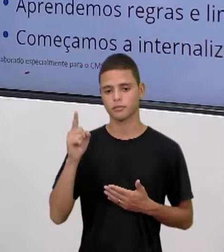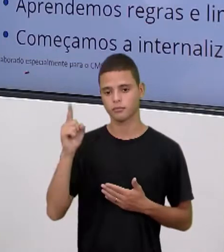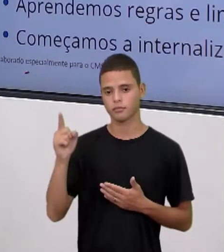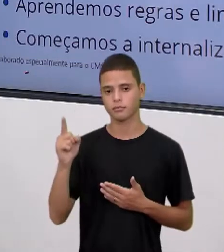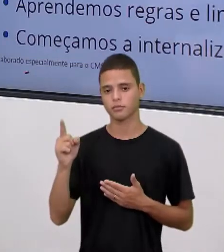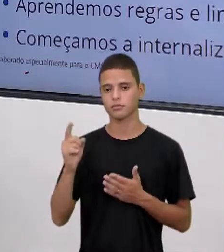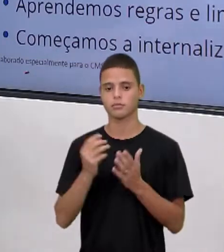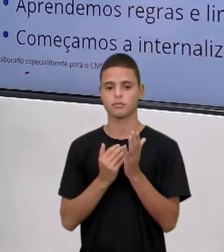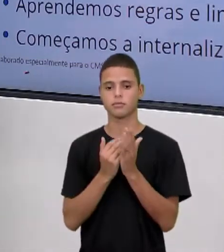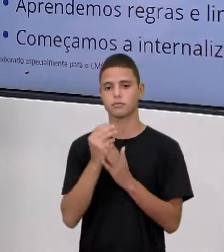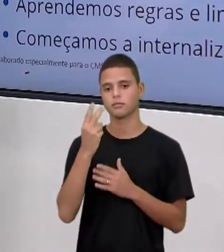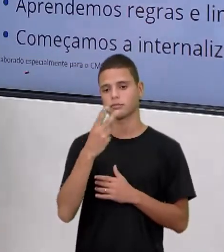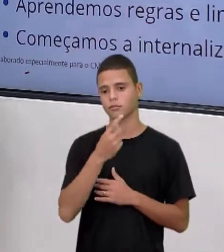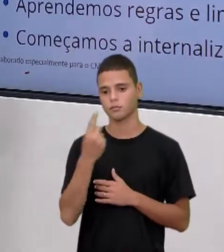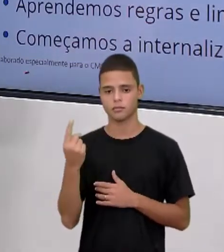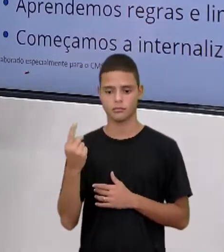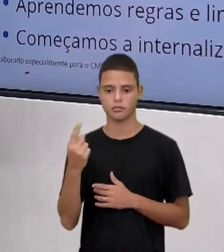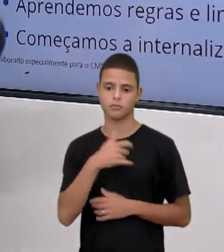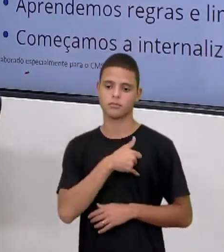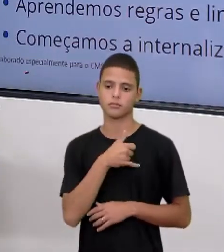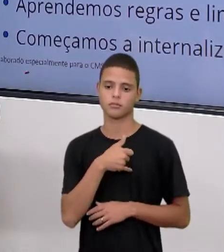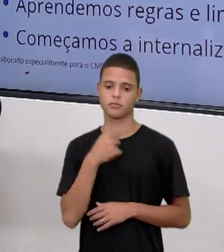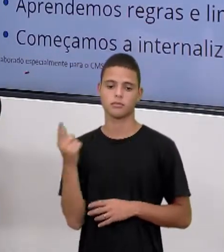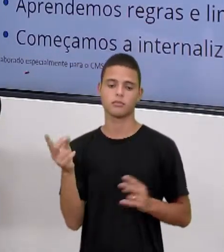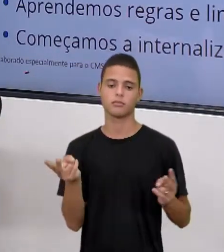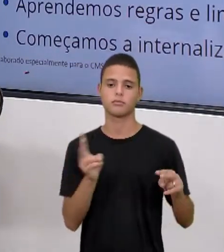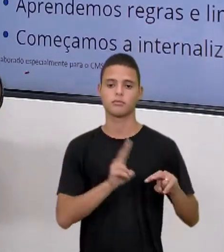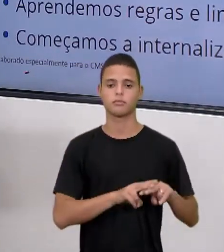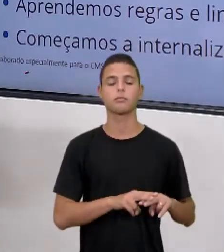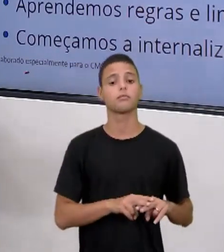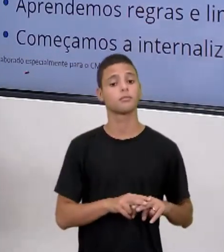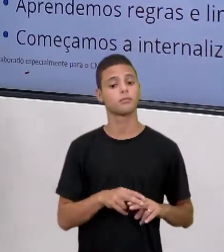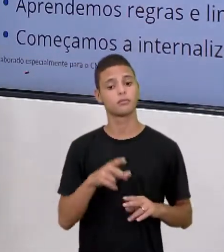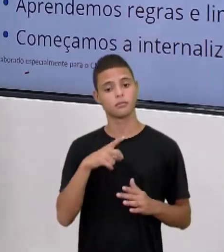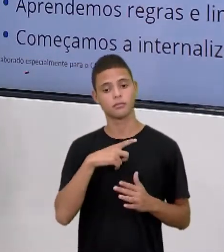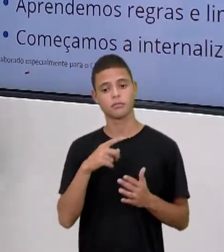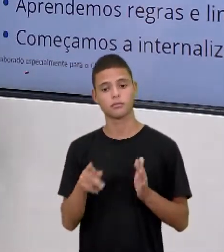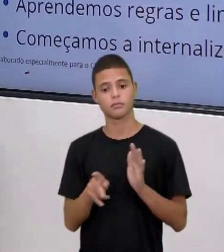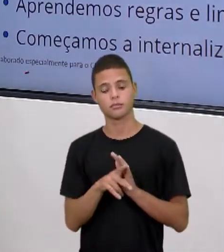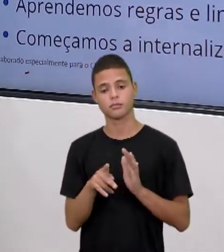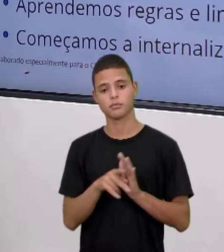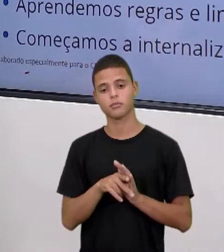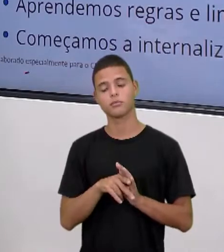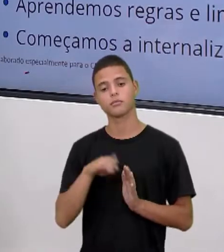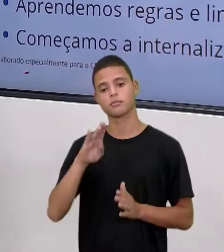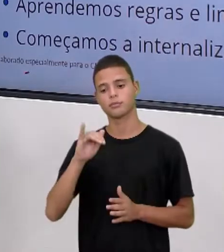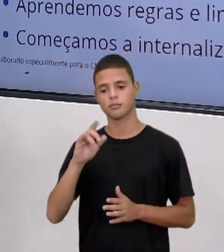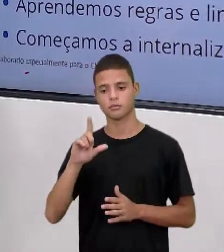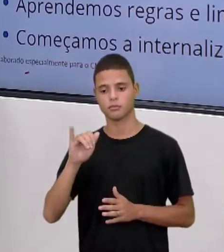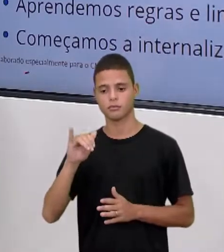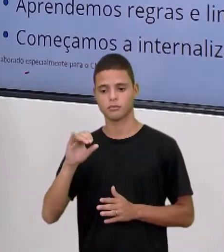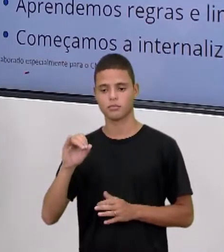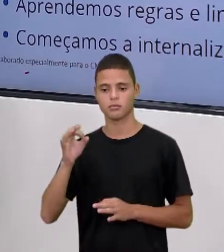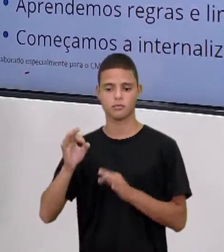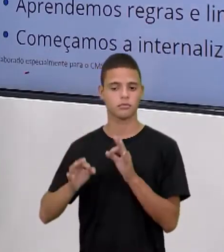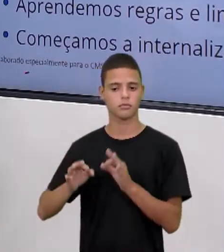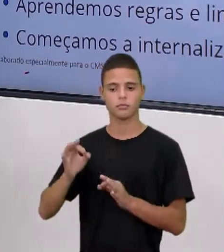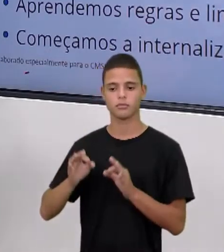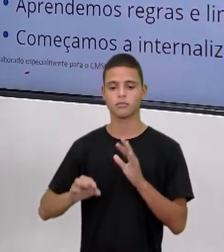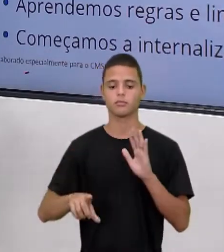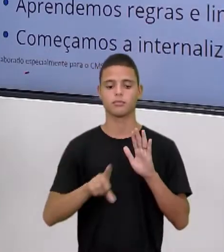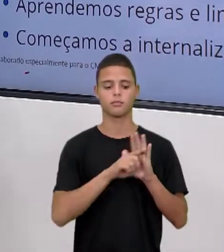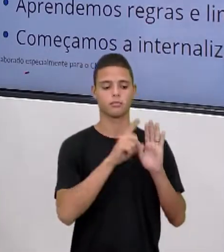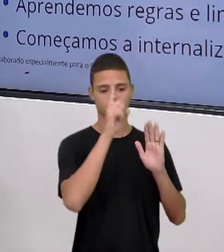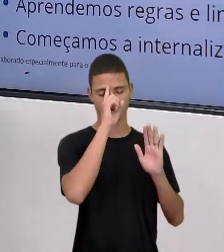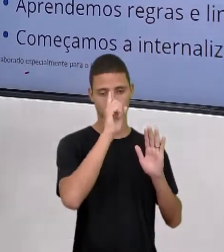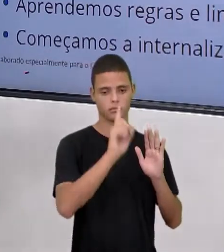de 21. Então, você tem a visão biológica dessas fases, você tem a visão jurídica dessas fases, que é o que a lei